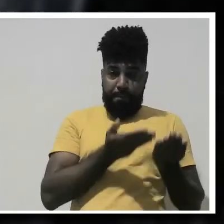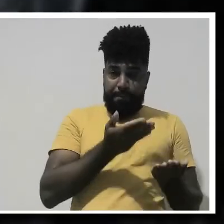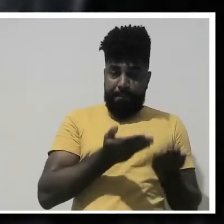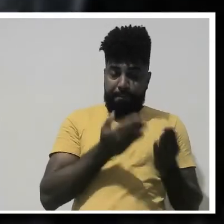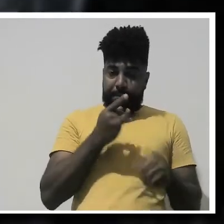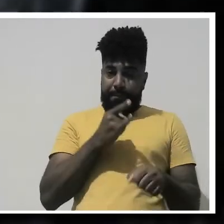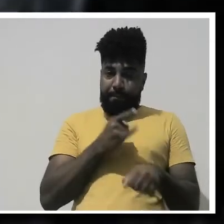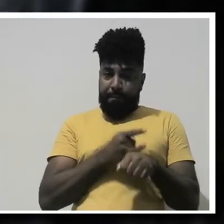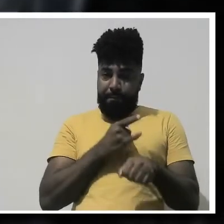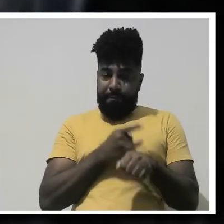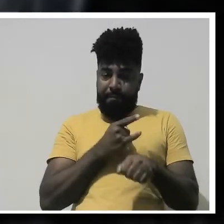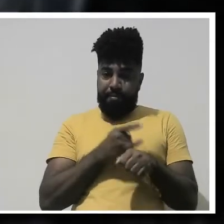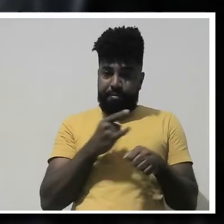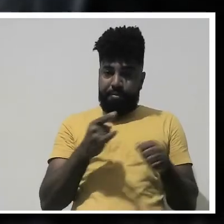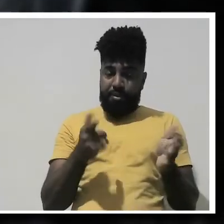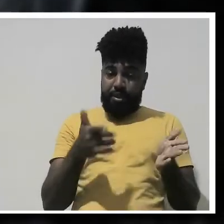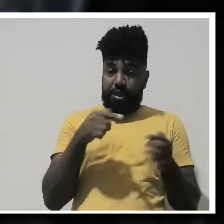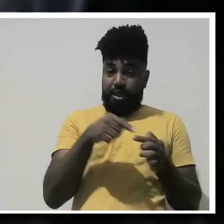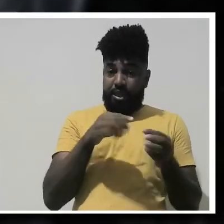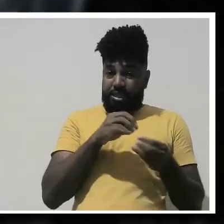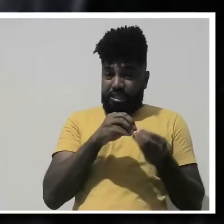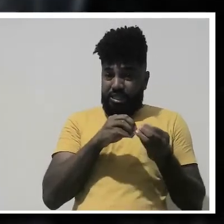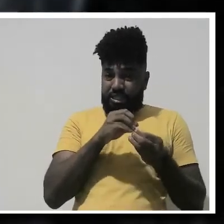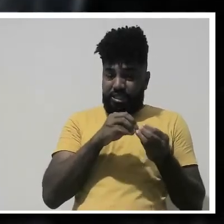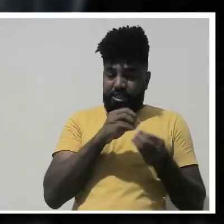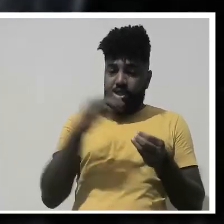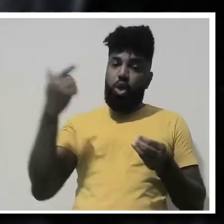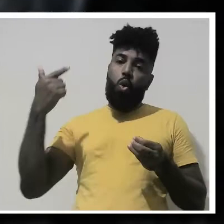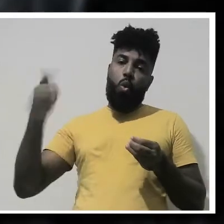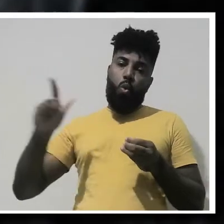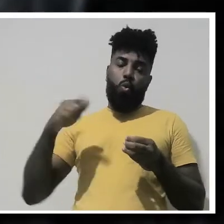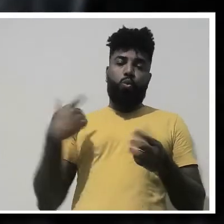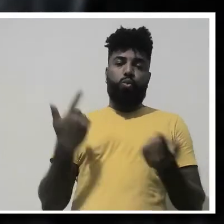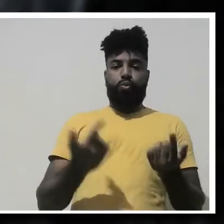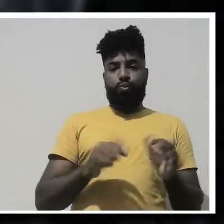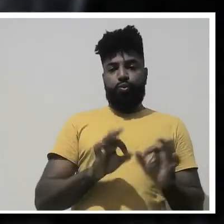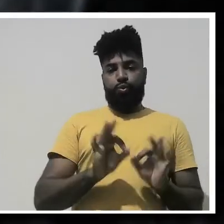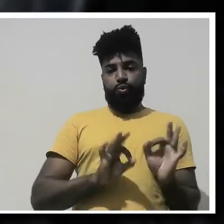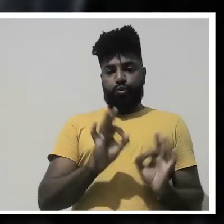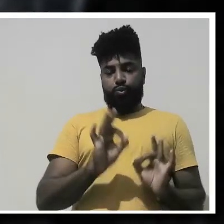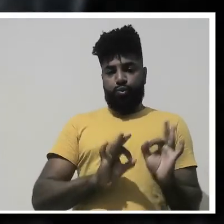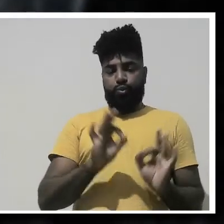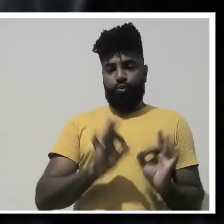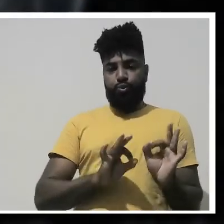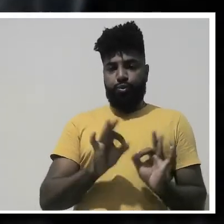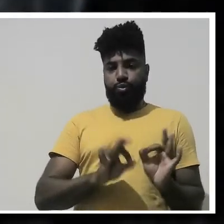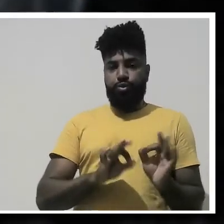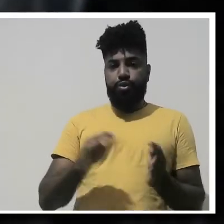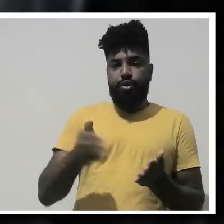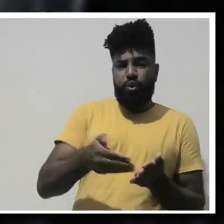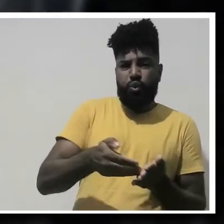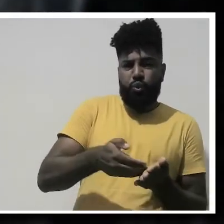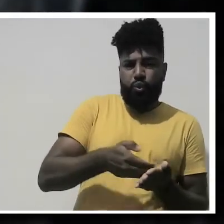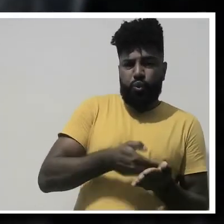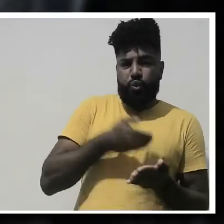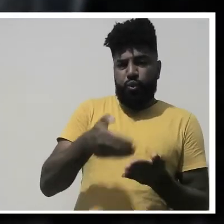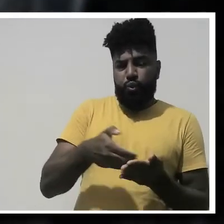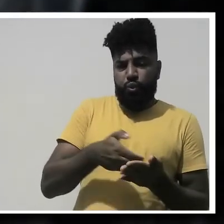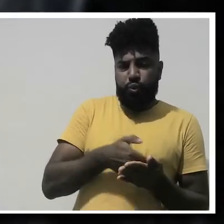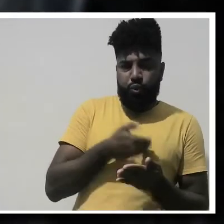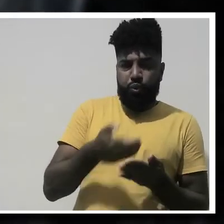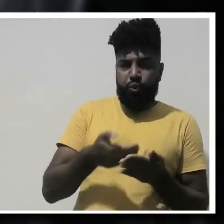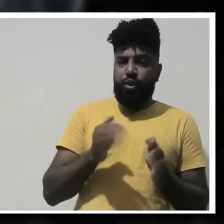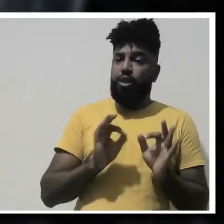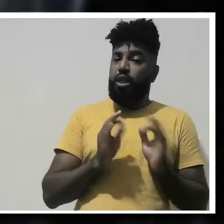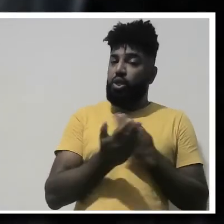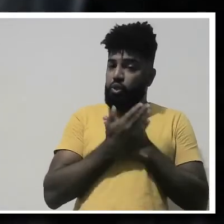for pesar alguma coisa que reage com papel alumínio, então você precisa usar outro material, como por exemplo papel manteiga. Uma espátula bem pequena